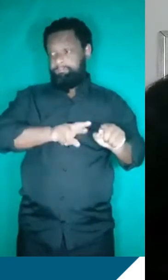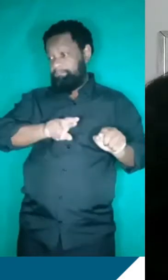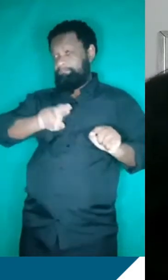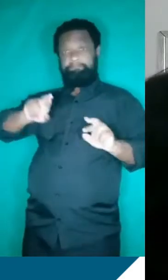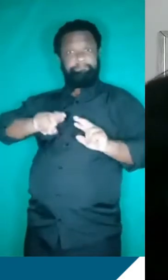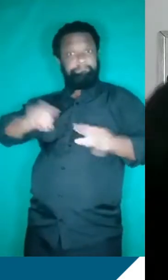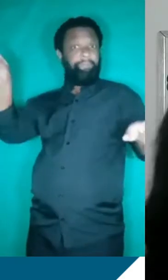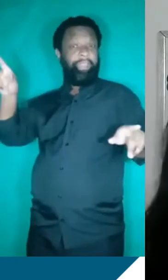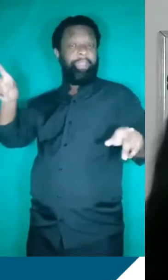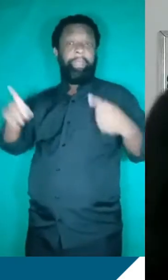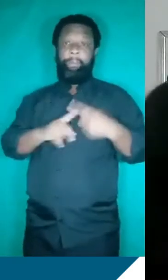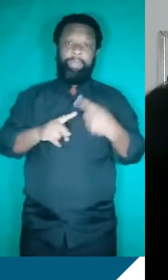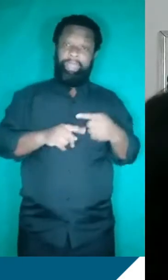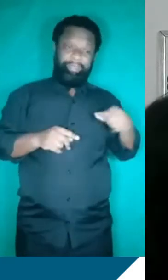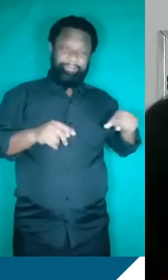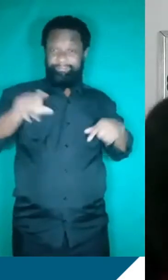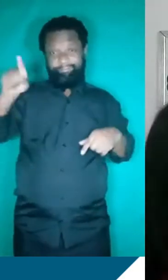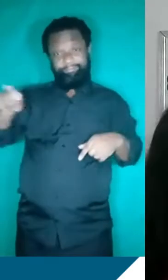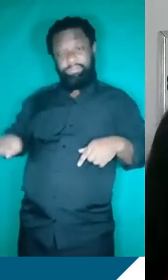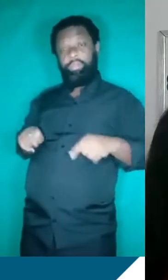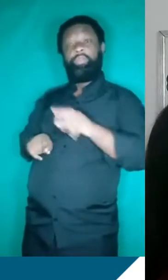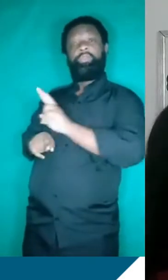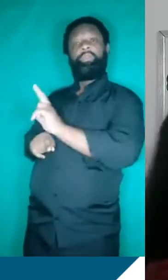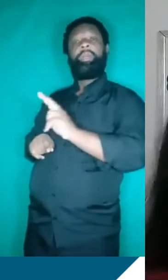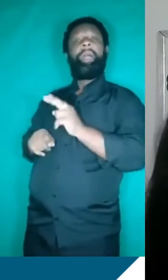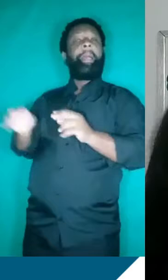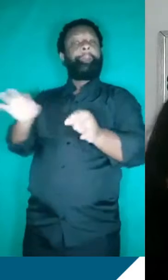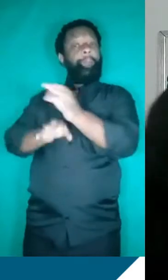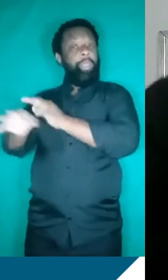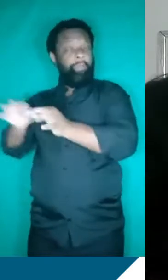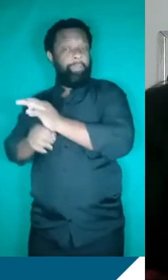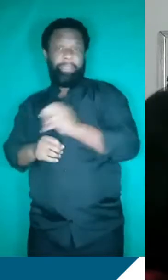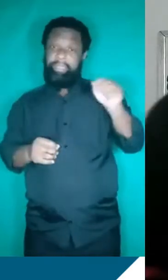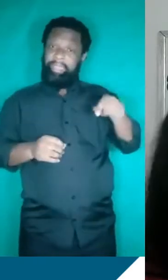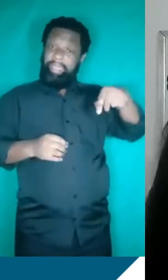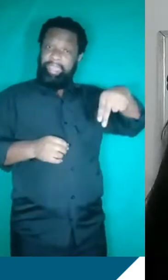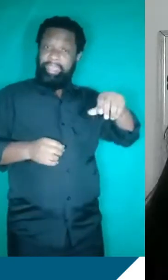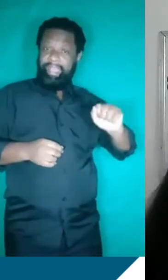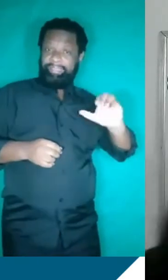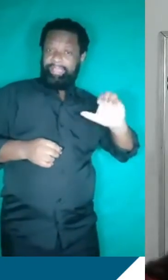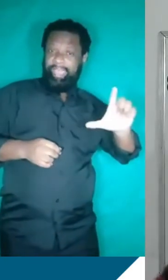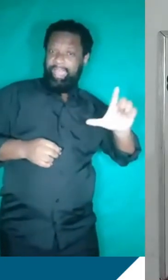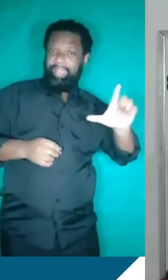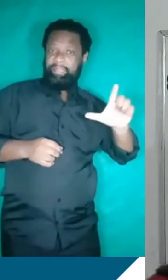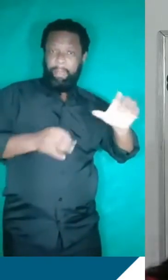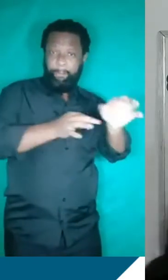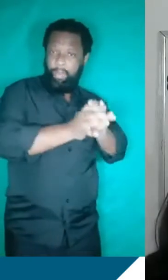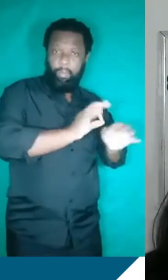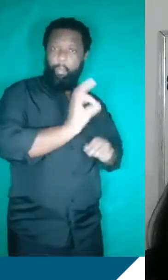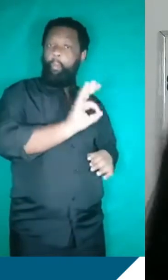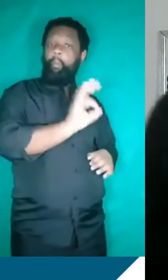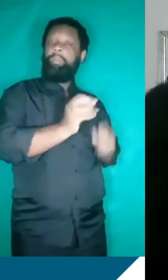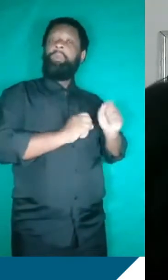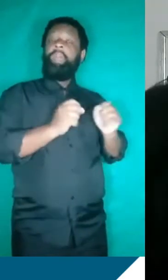diferente das outras, porque essas outras aqui nós chamamos de moléculas. E o NaCl, ele não é uma molécula, ele é um composto